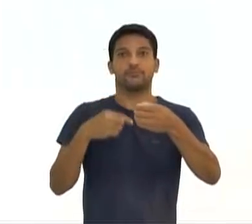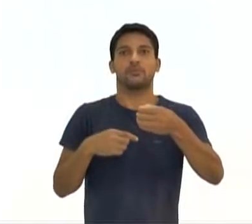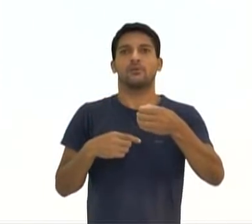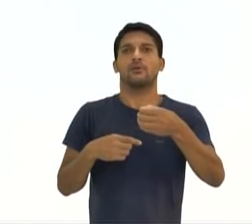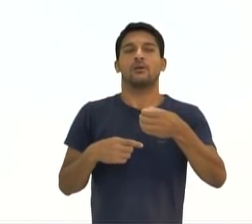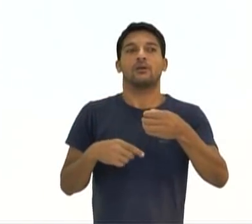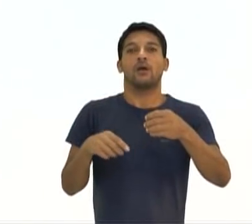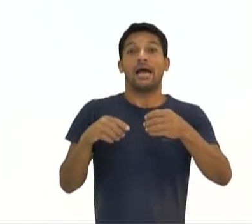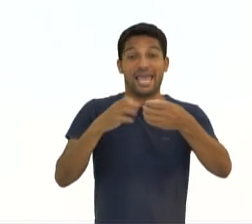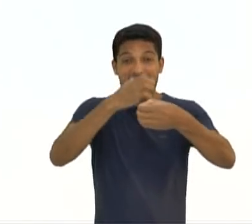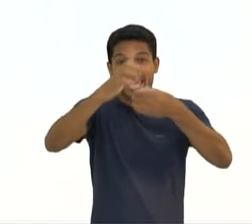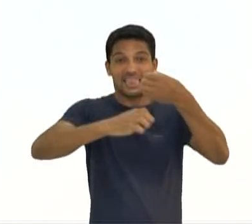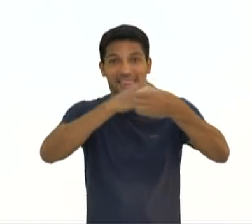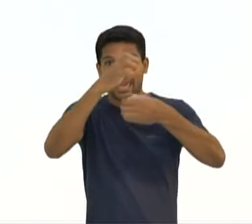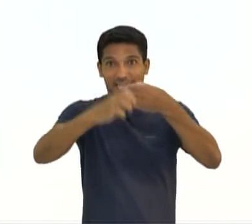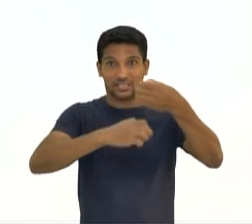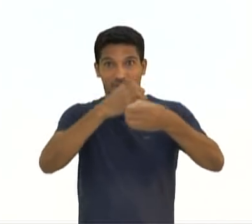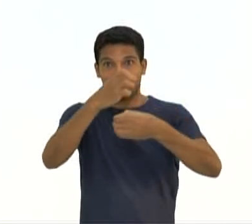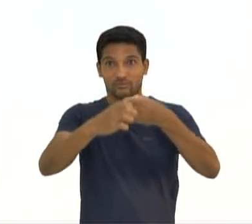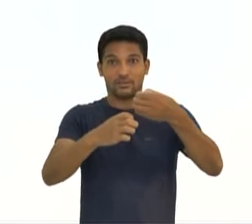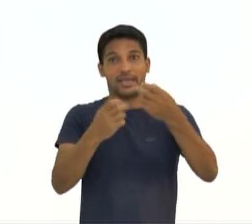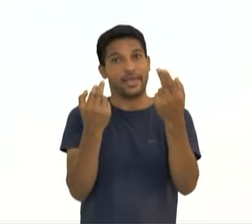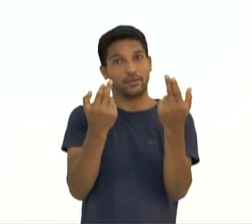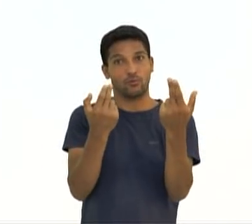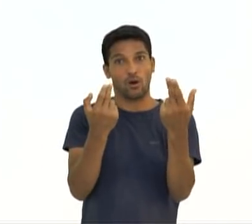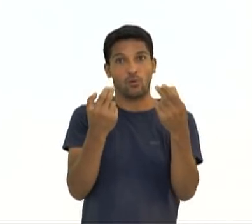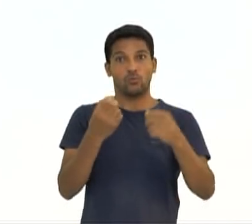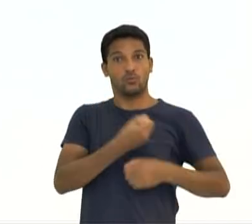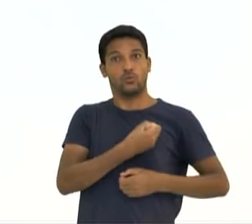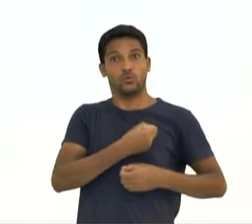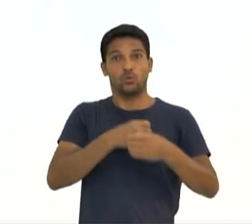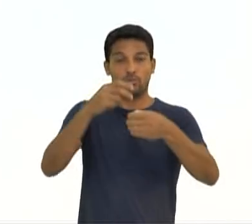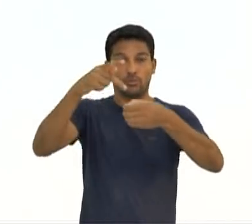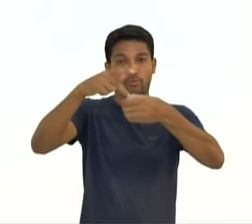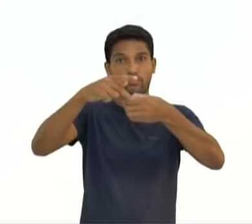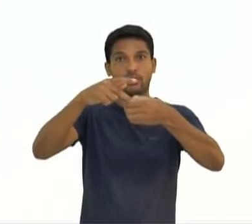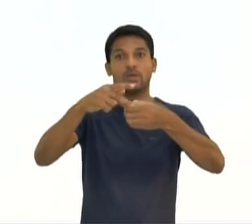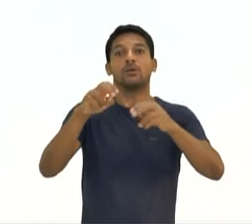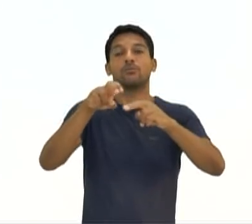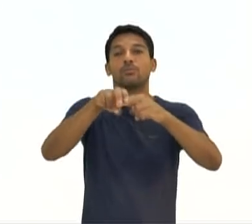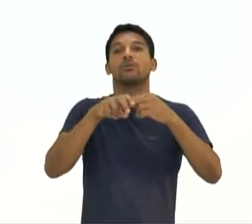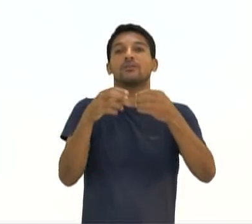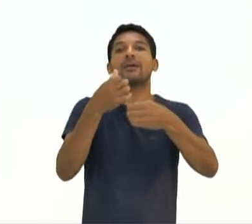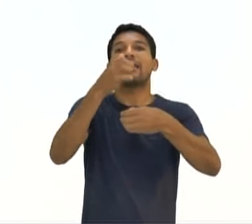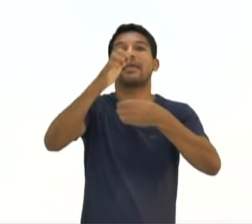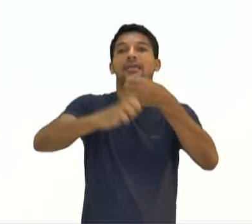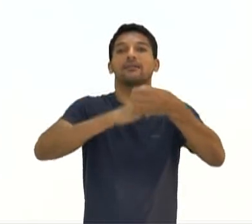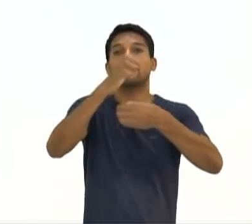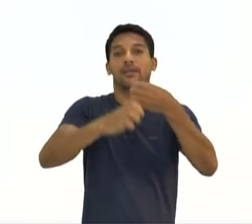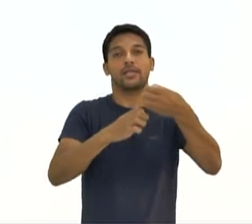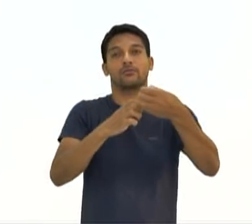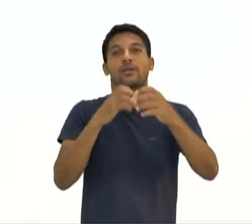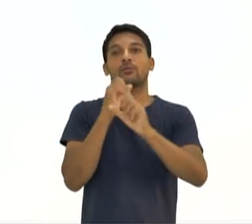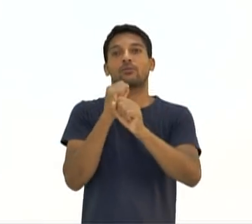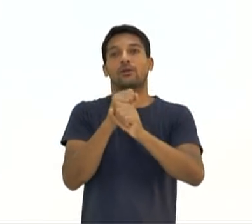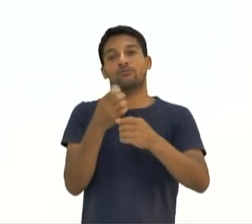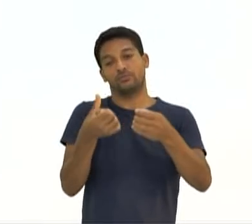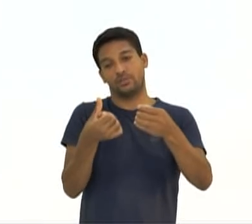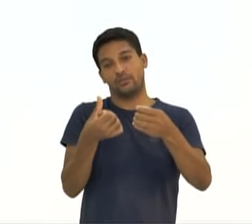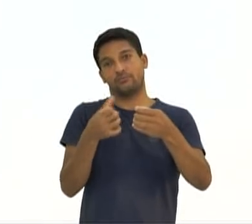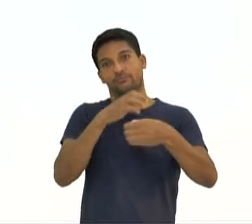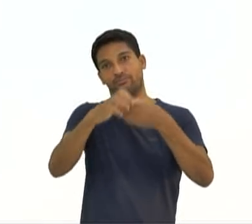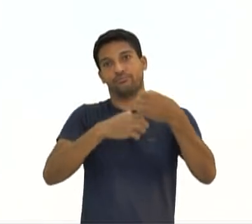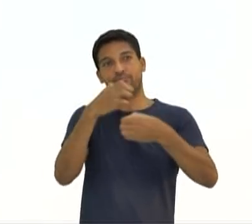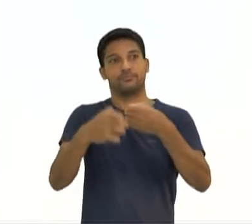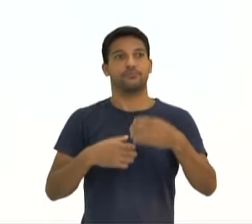neutro, é igual ao número de prótons, que é igual ao número atômico, então também é 6, tá? E os nêutrons, galera, você pega o número